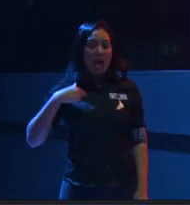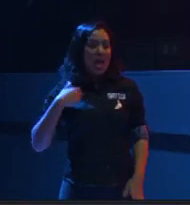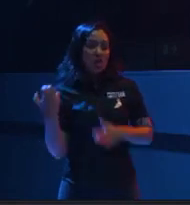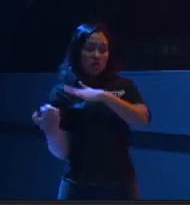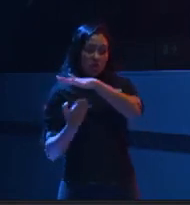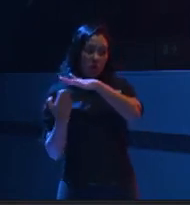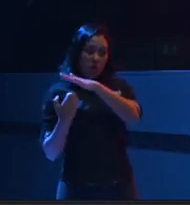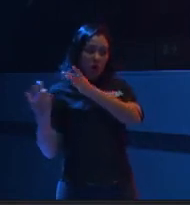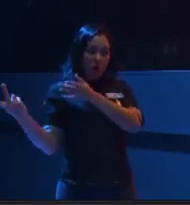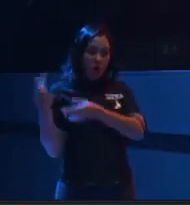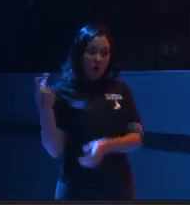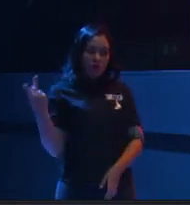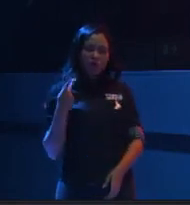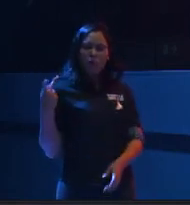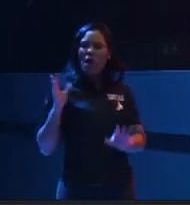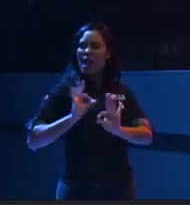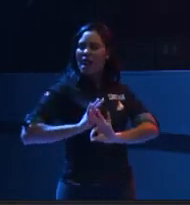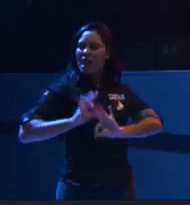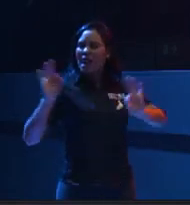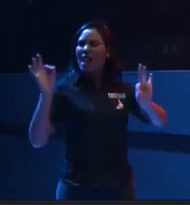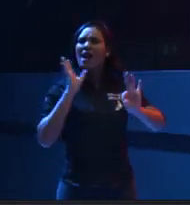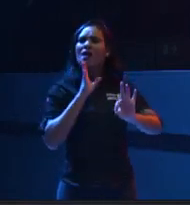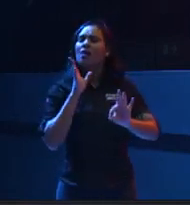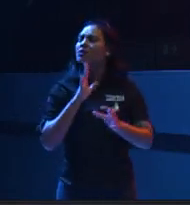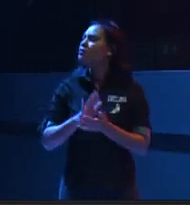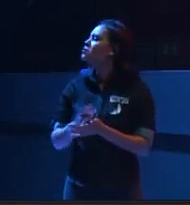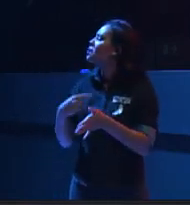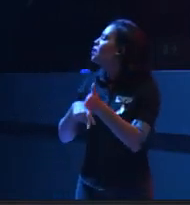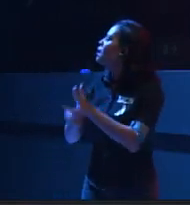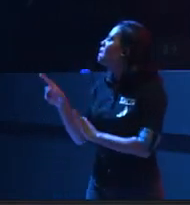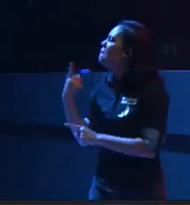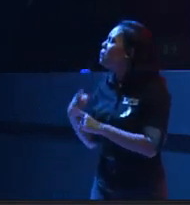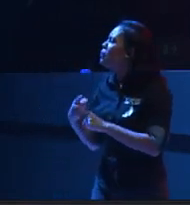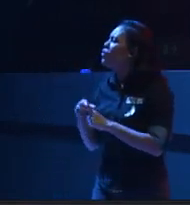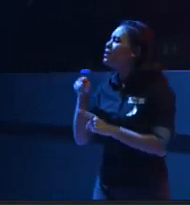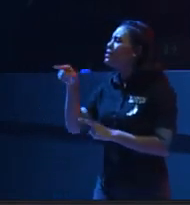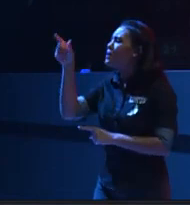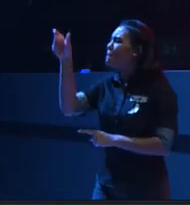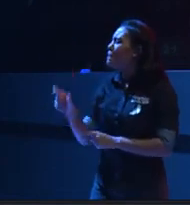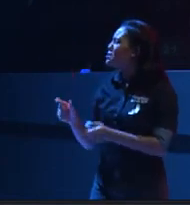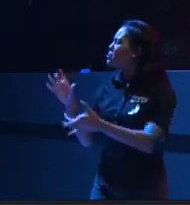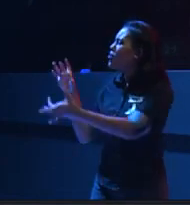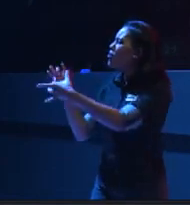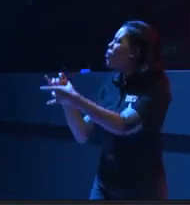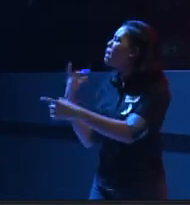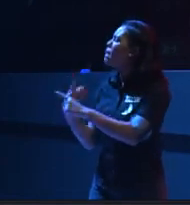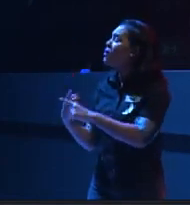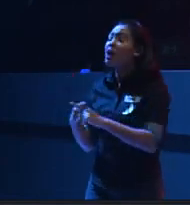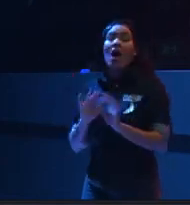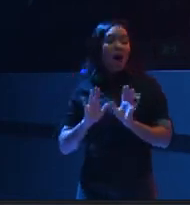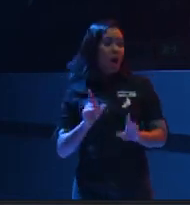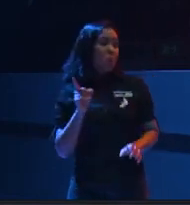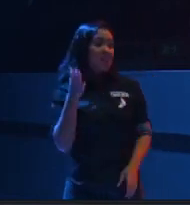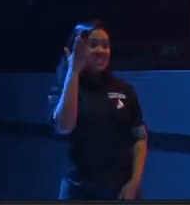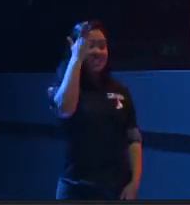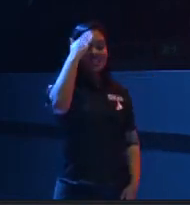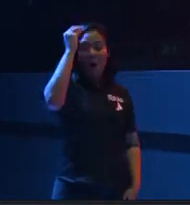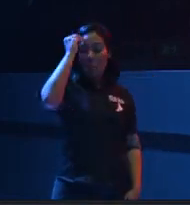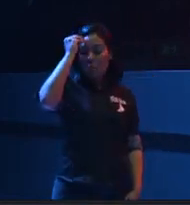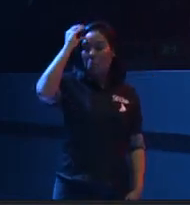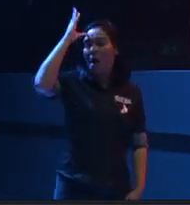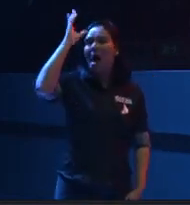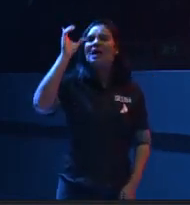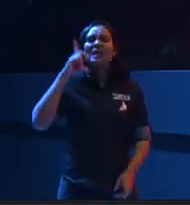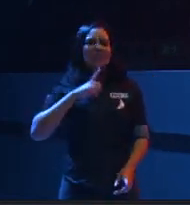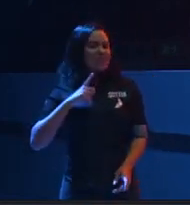aí eu falei bem calma porque você vai mudar a sociedade com essa pessoa não porque ele sabe isso ele tem conexão com